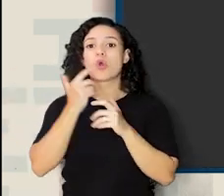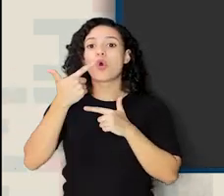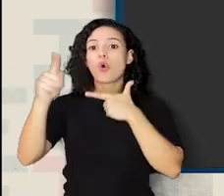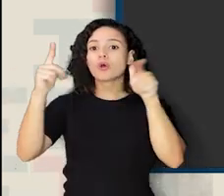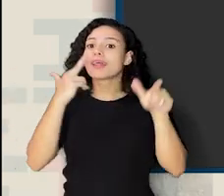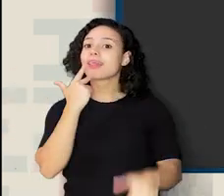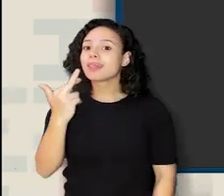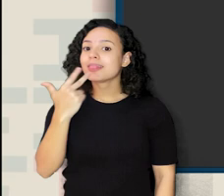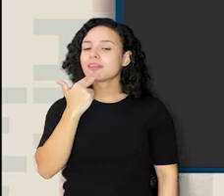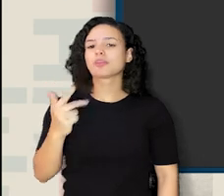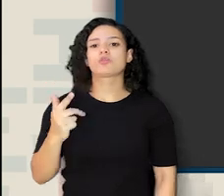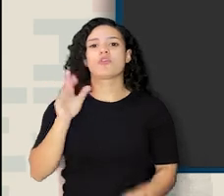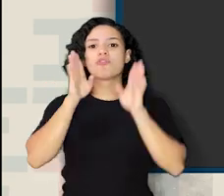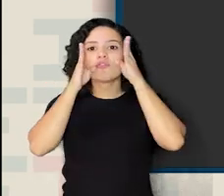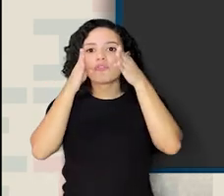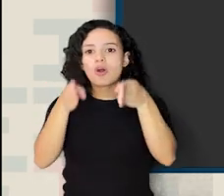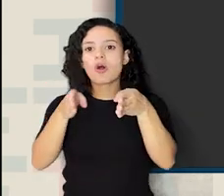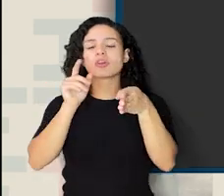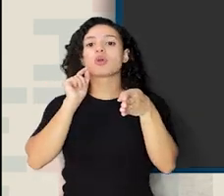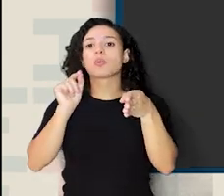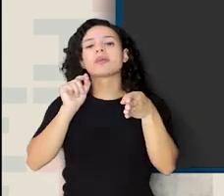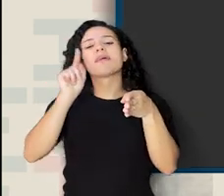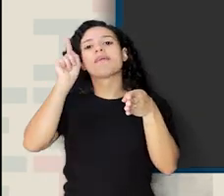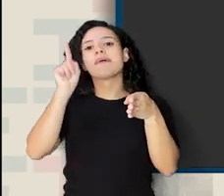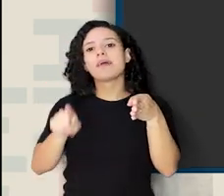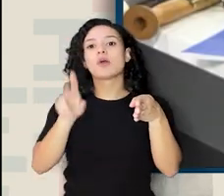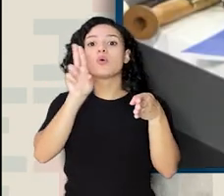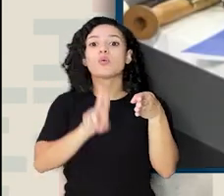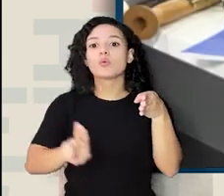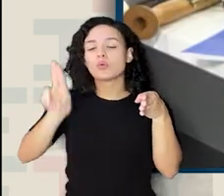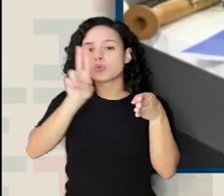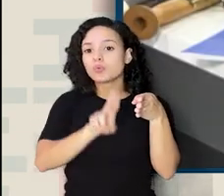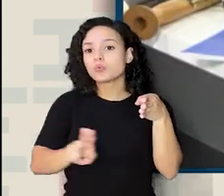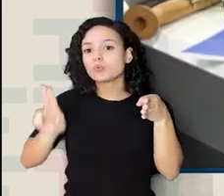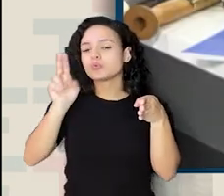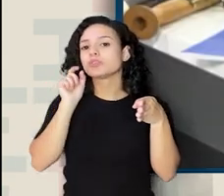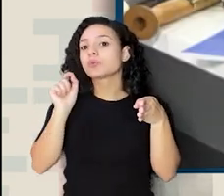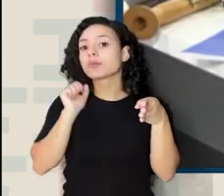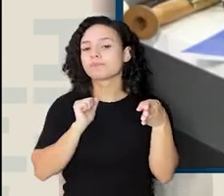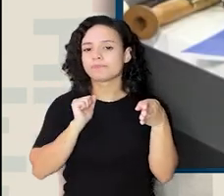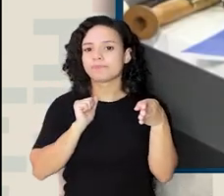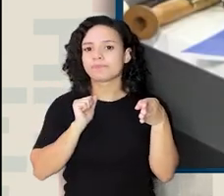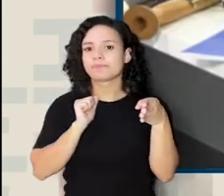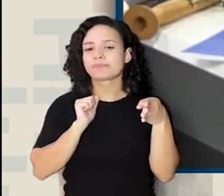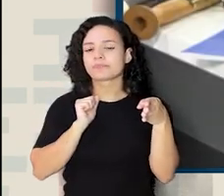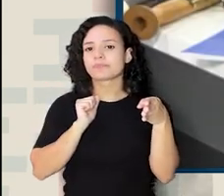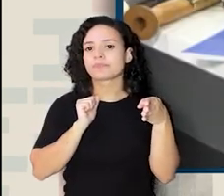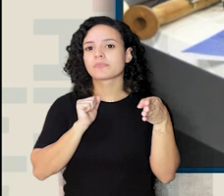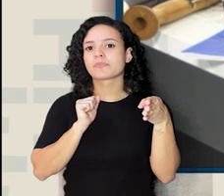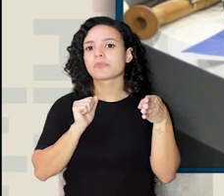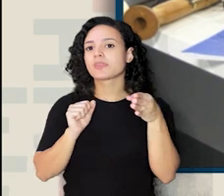Já em outros idiomas enfatizam o fato de utilizar